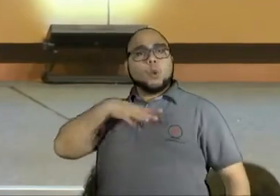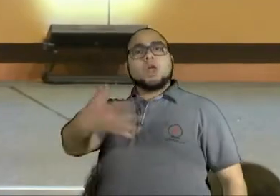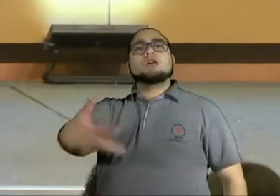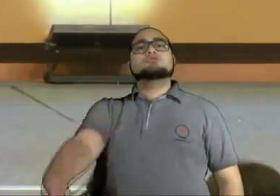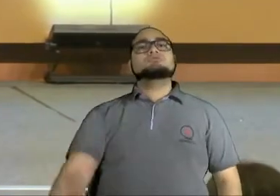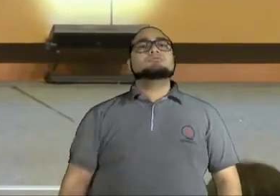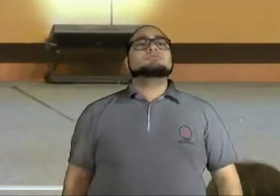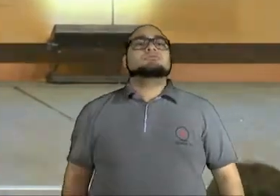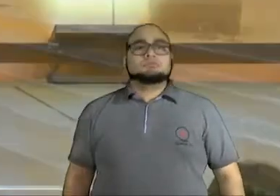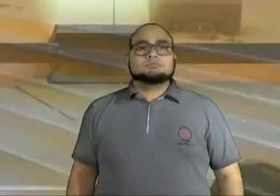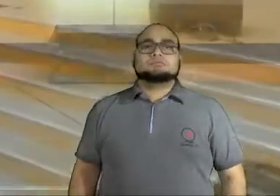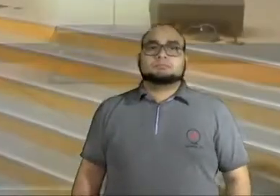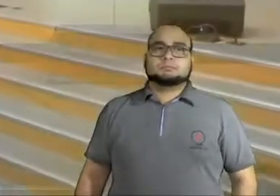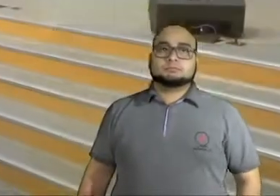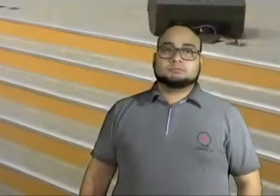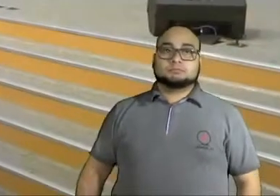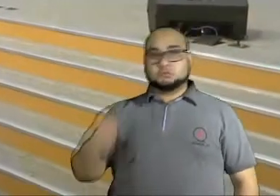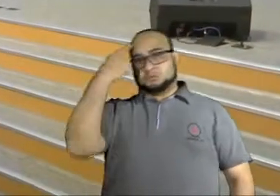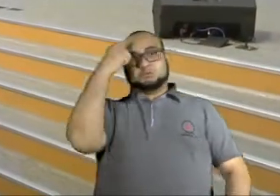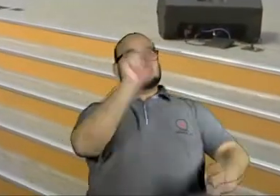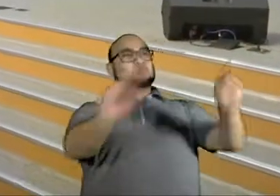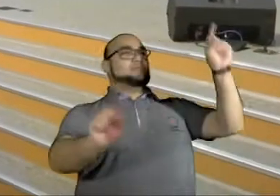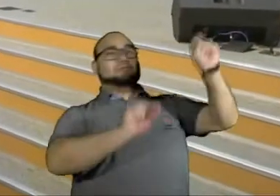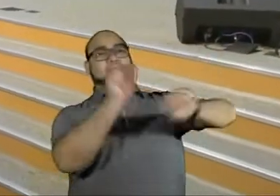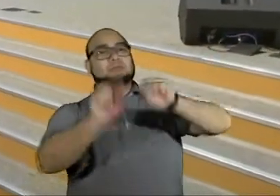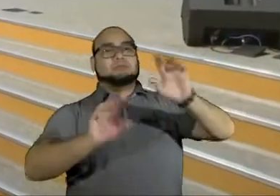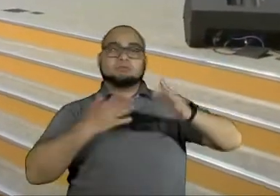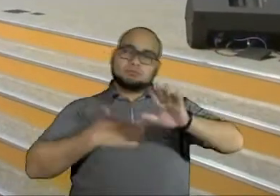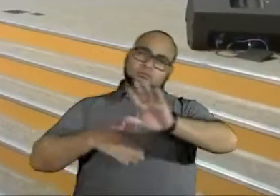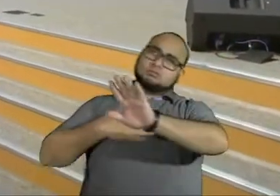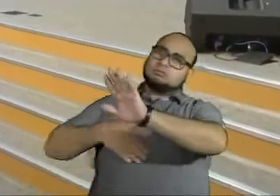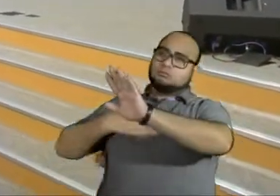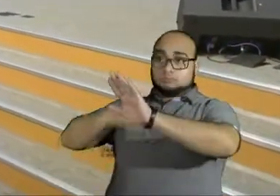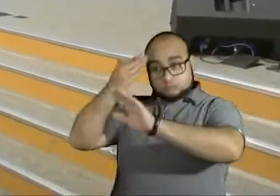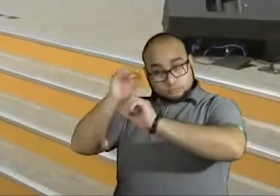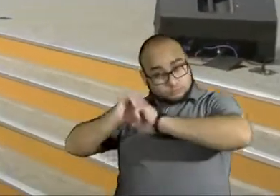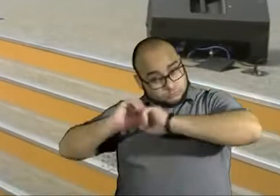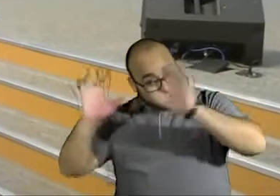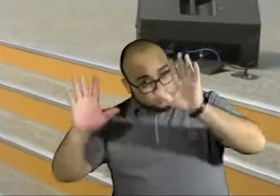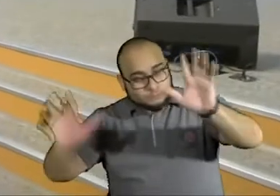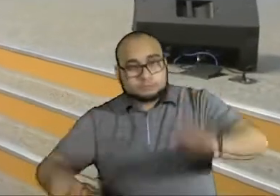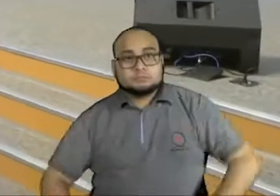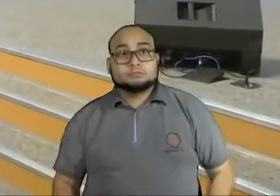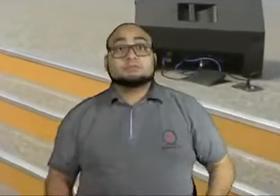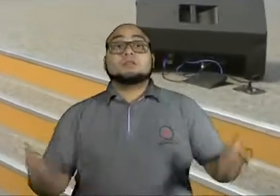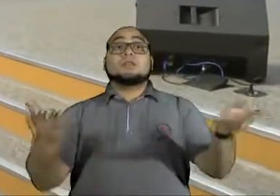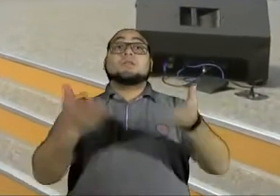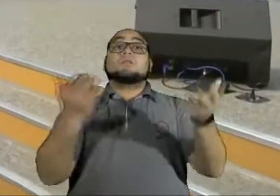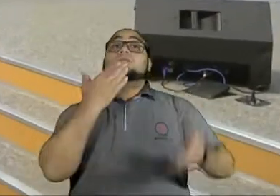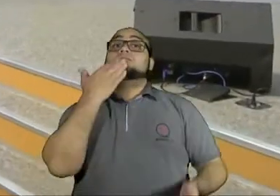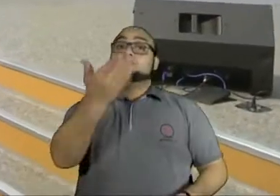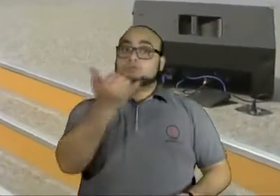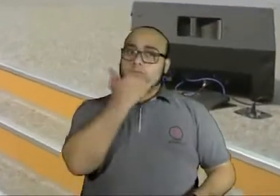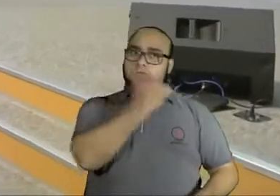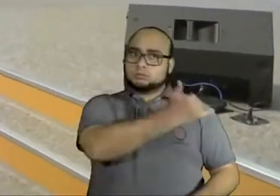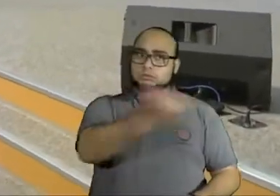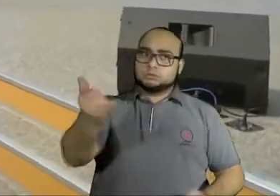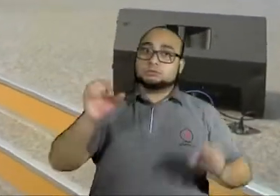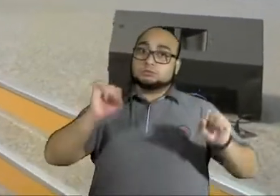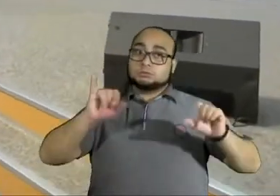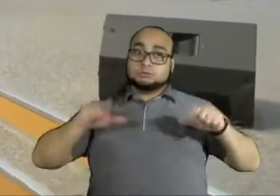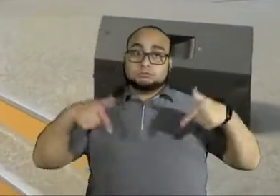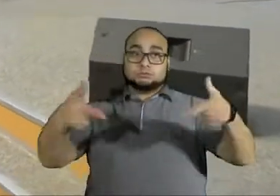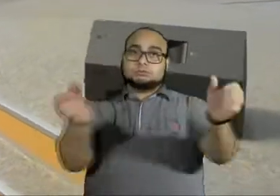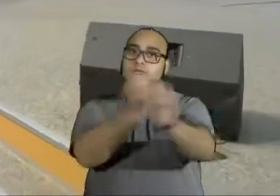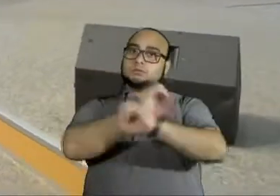Não entendi, Camila, vai entender. Quem é que já pediu perdão para quem não fez nada contra essa pessoa? Mas do errado Deus